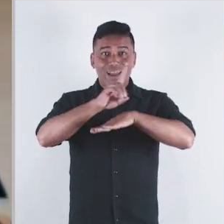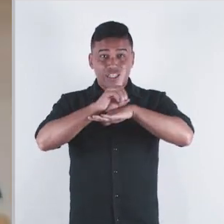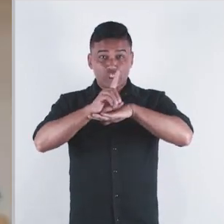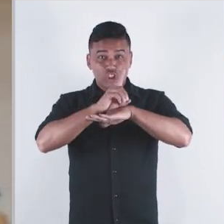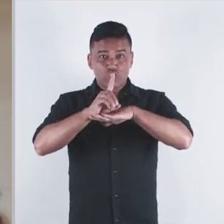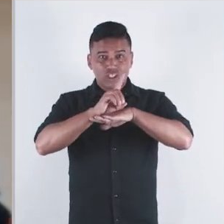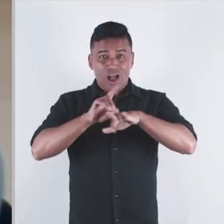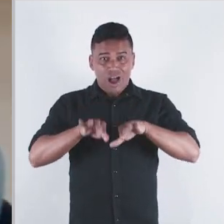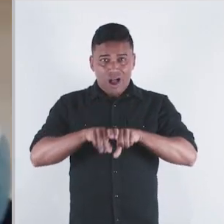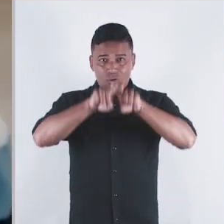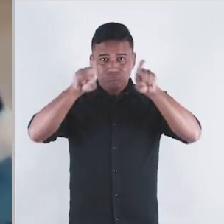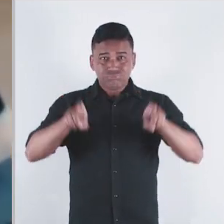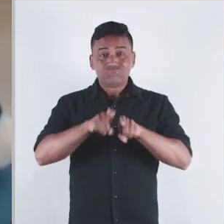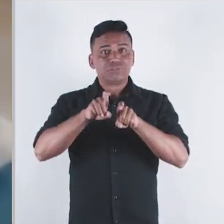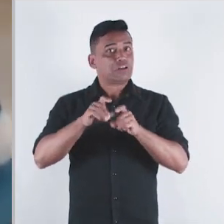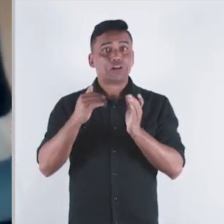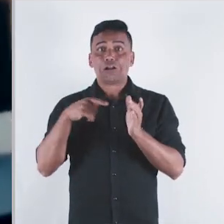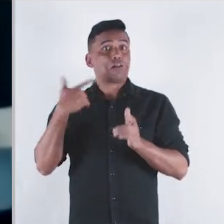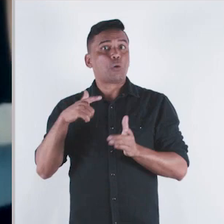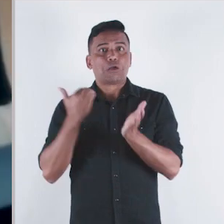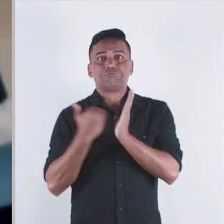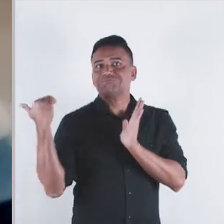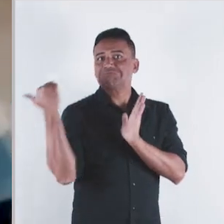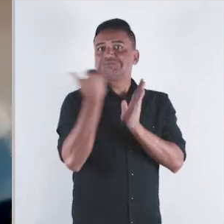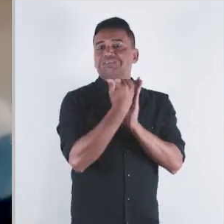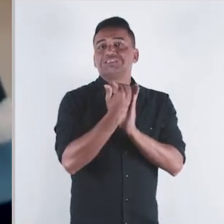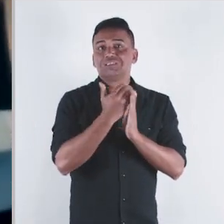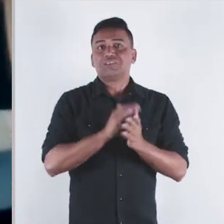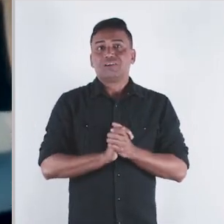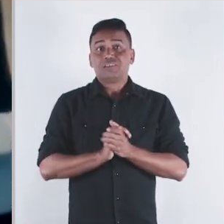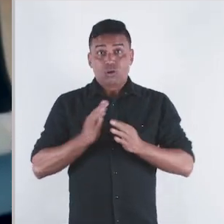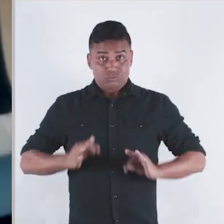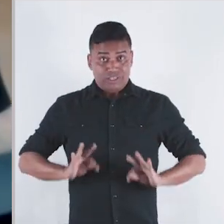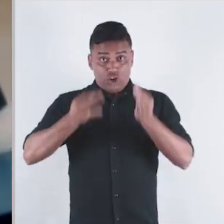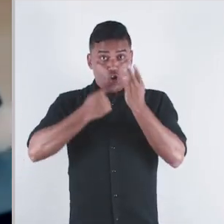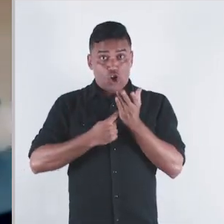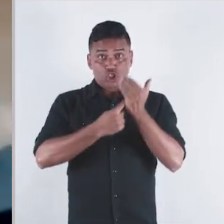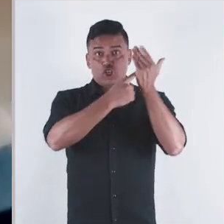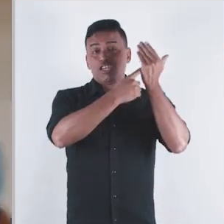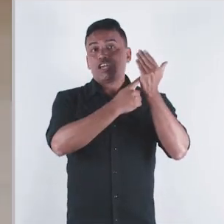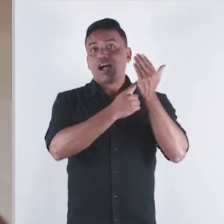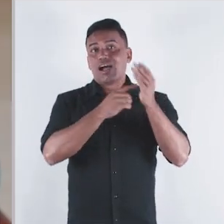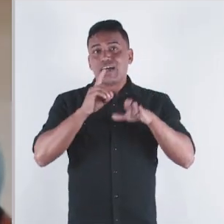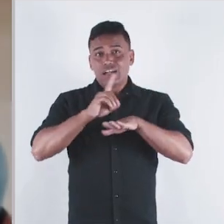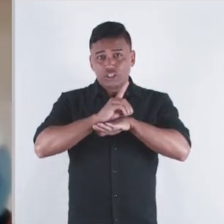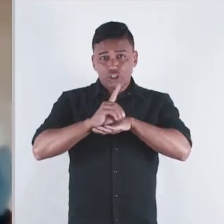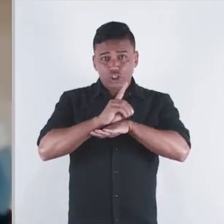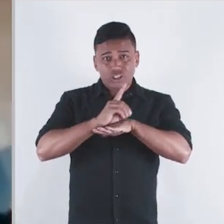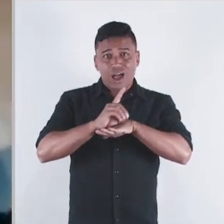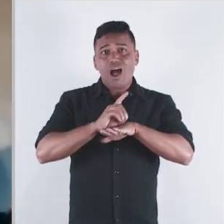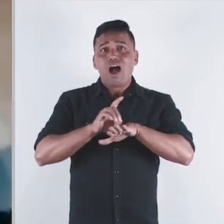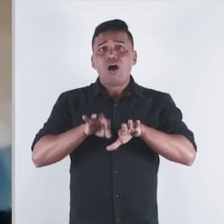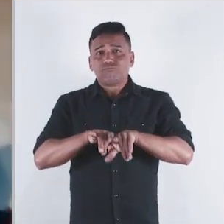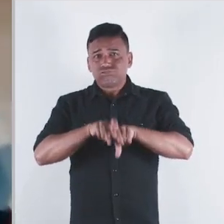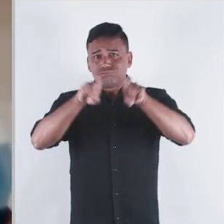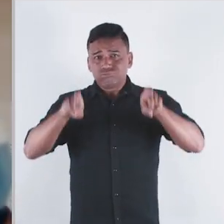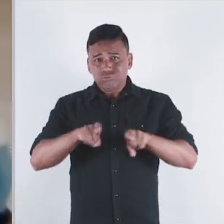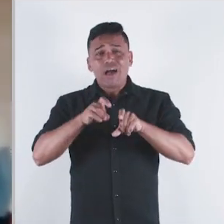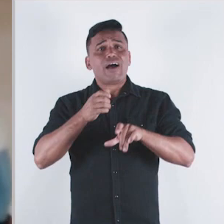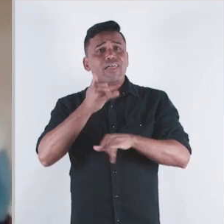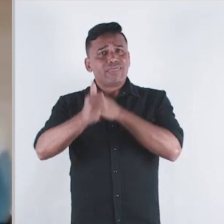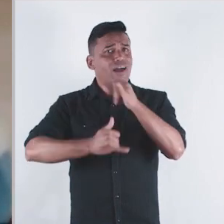uma superação. A tecnologia digital, pelo menos em termos de literatura, ela